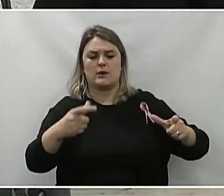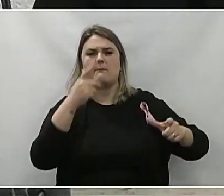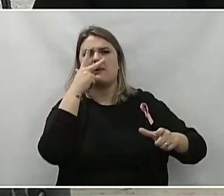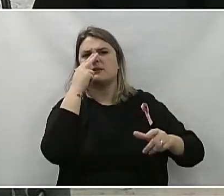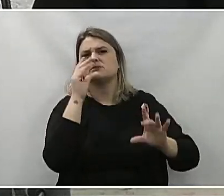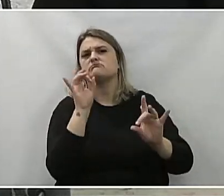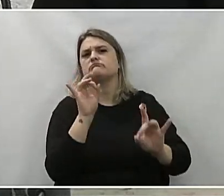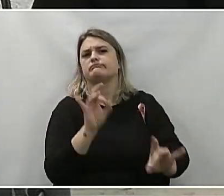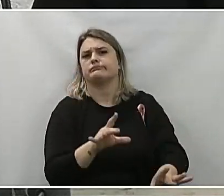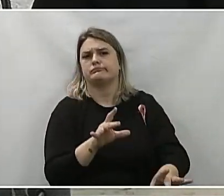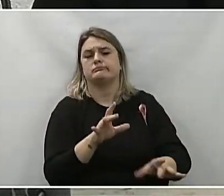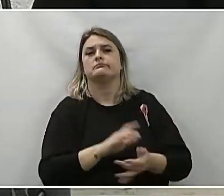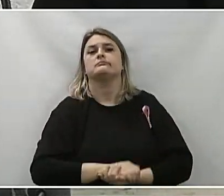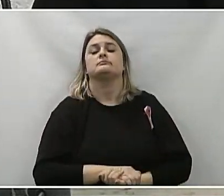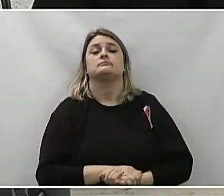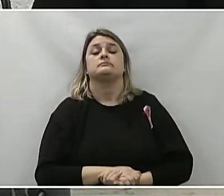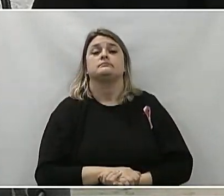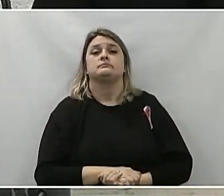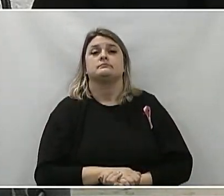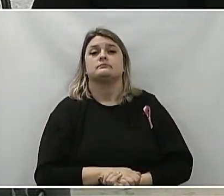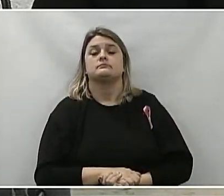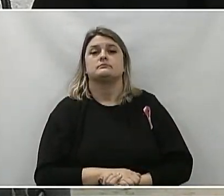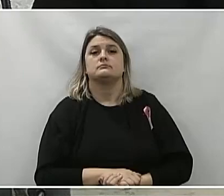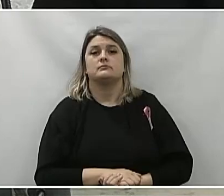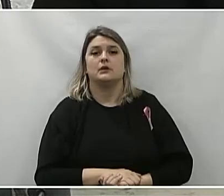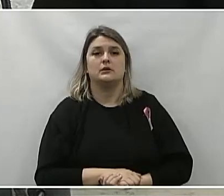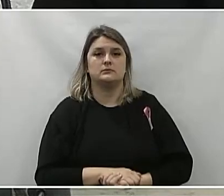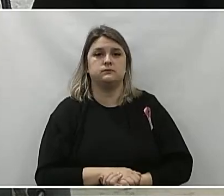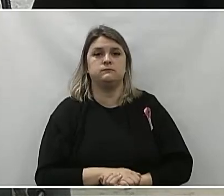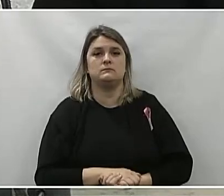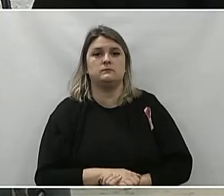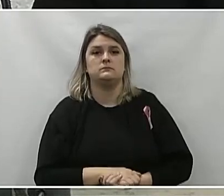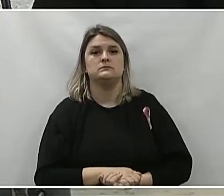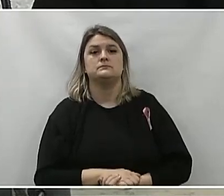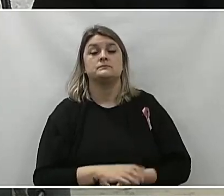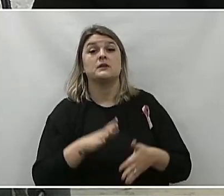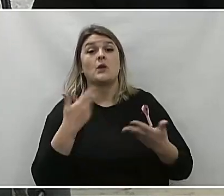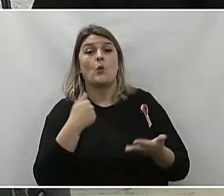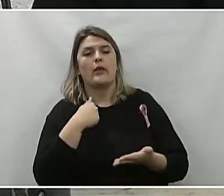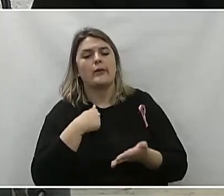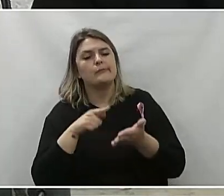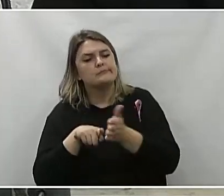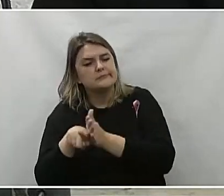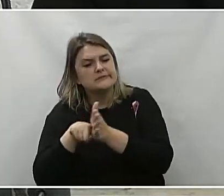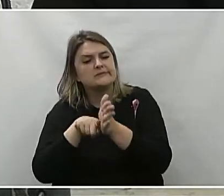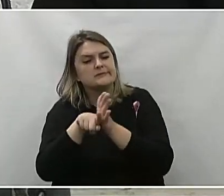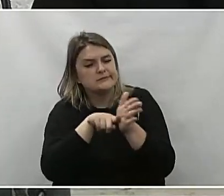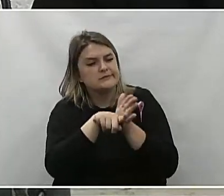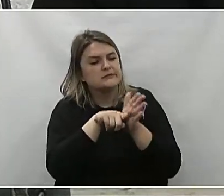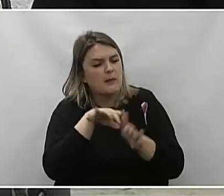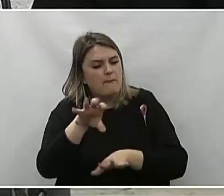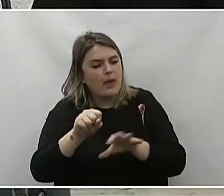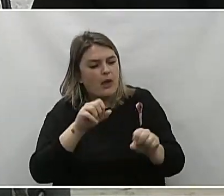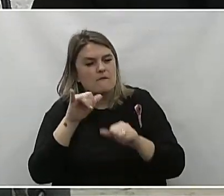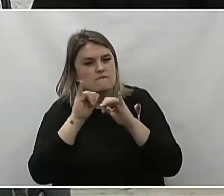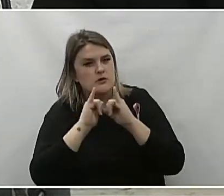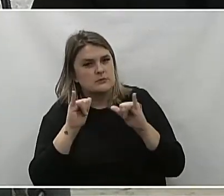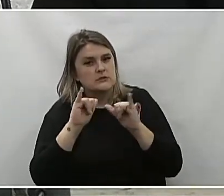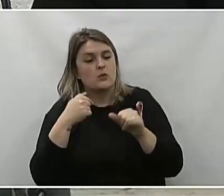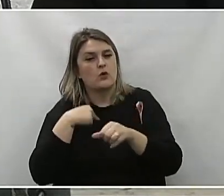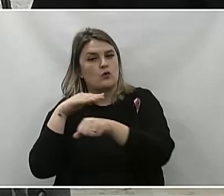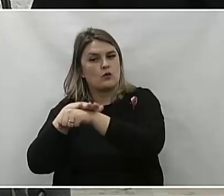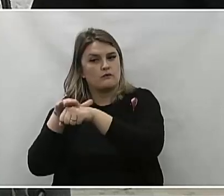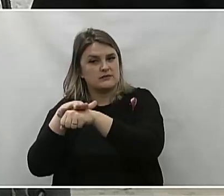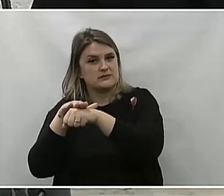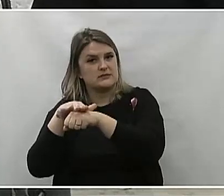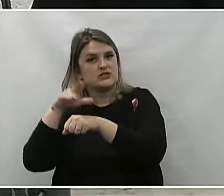abandonada dentro disso eu fui buscar mais informações conversando com o chefe